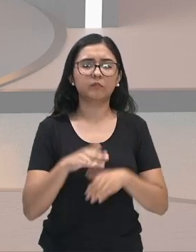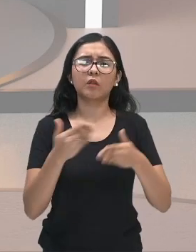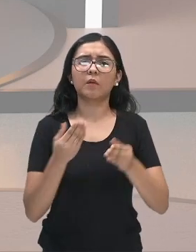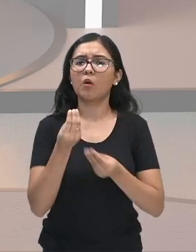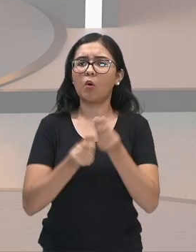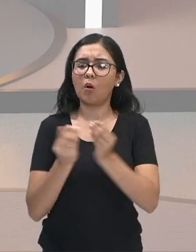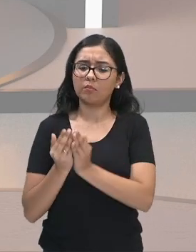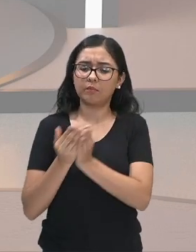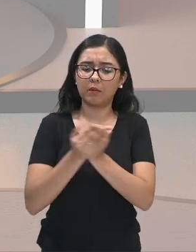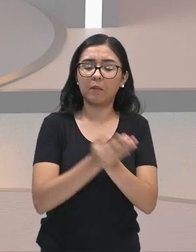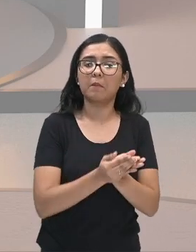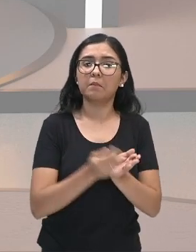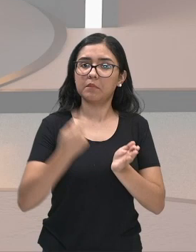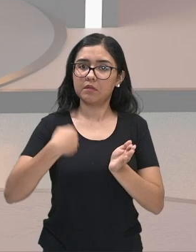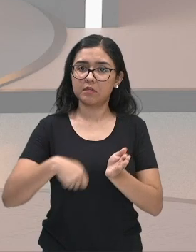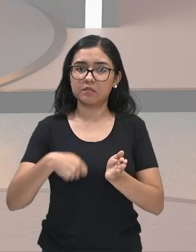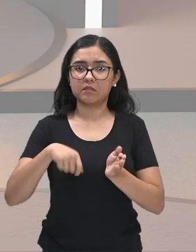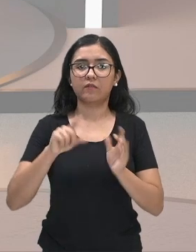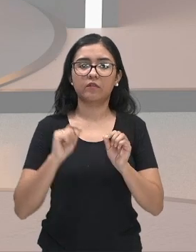gente, foram necessárias